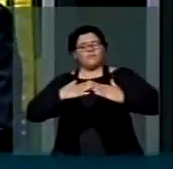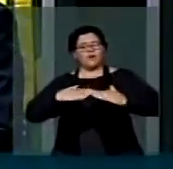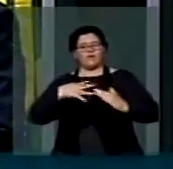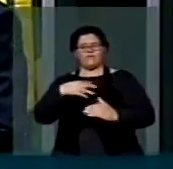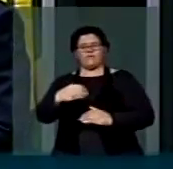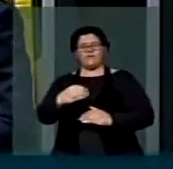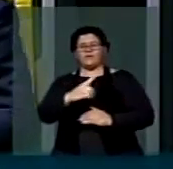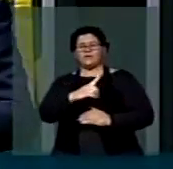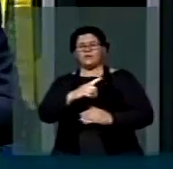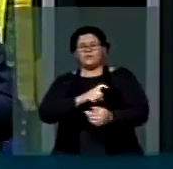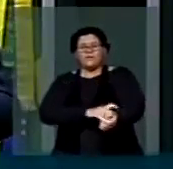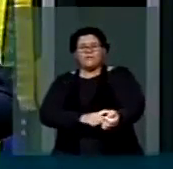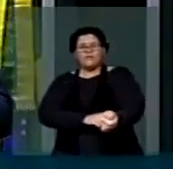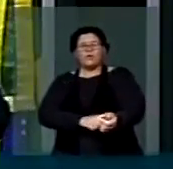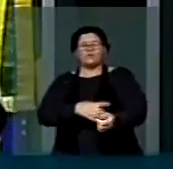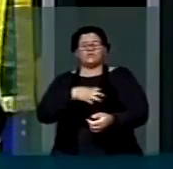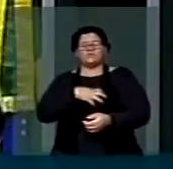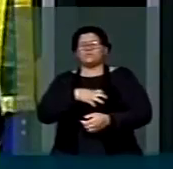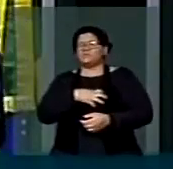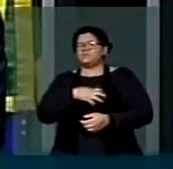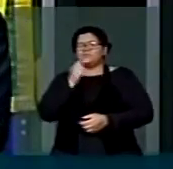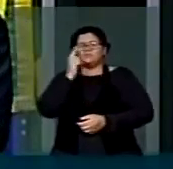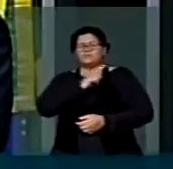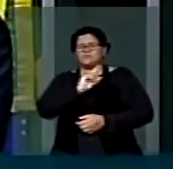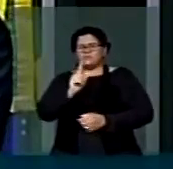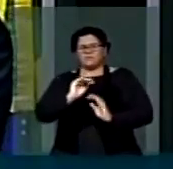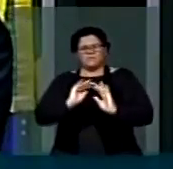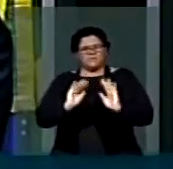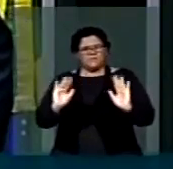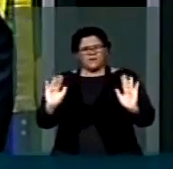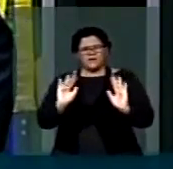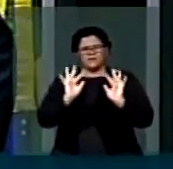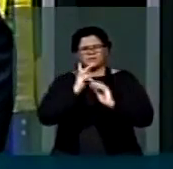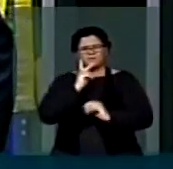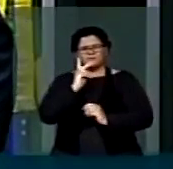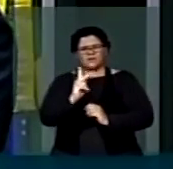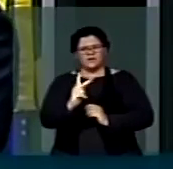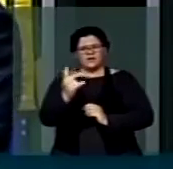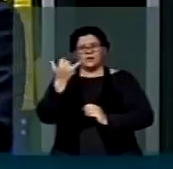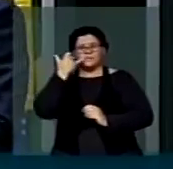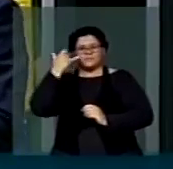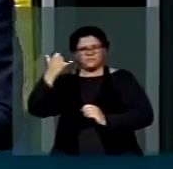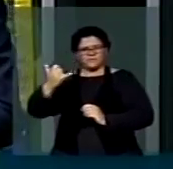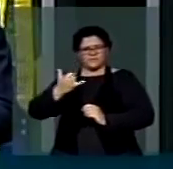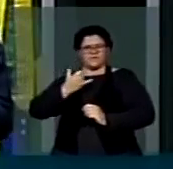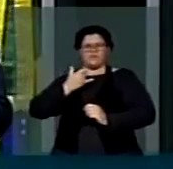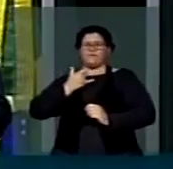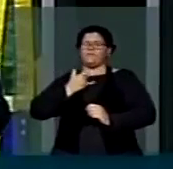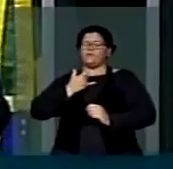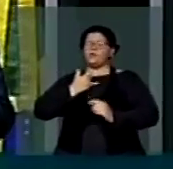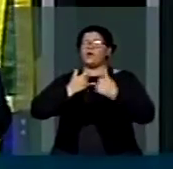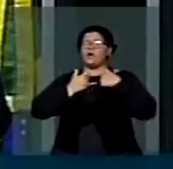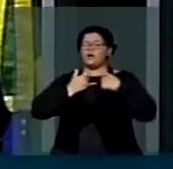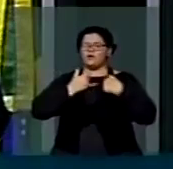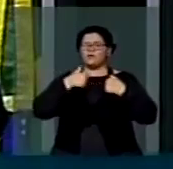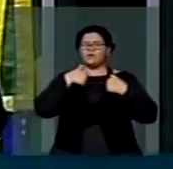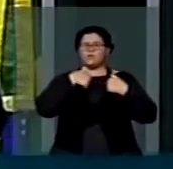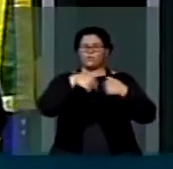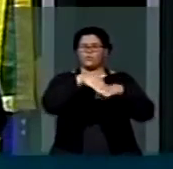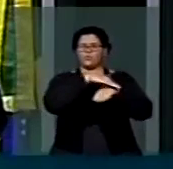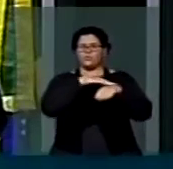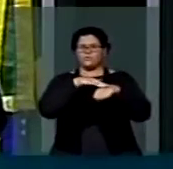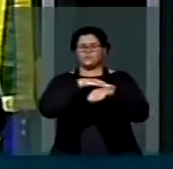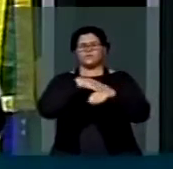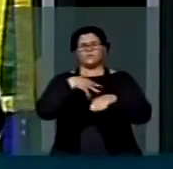lado, quando ela não conseguiu mais falar e me passou o telefone. E eu fui falar com a